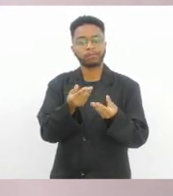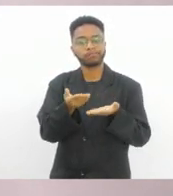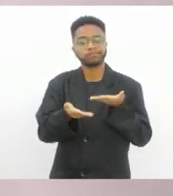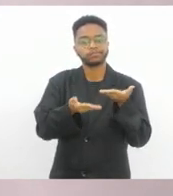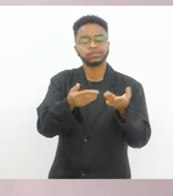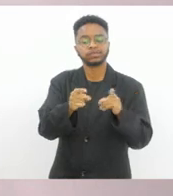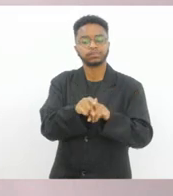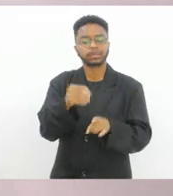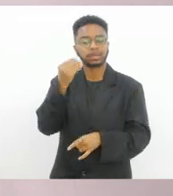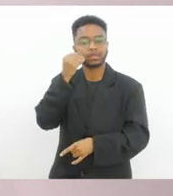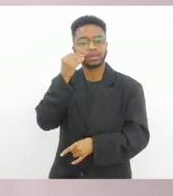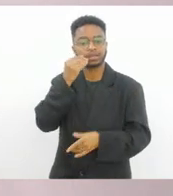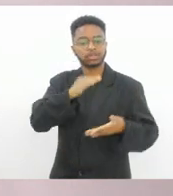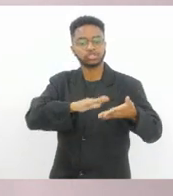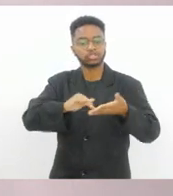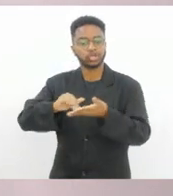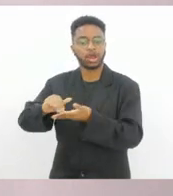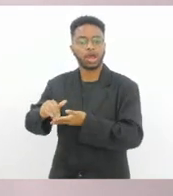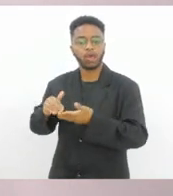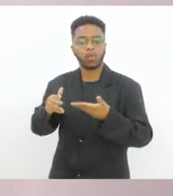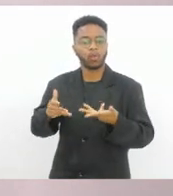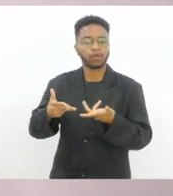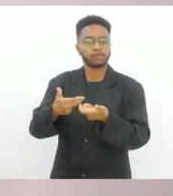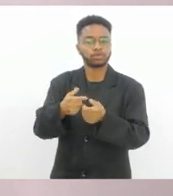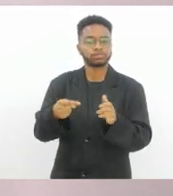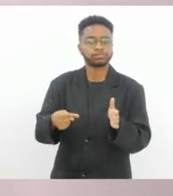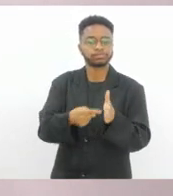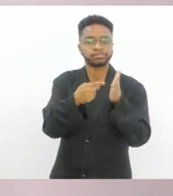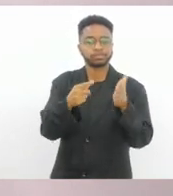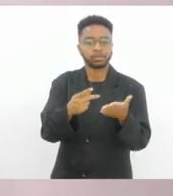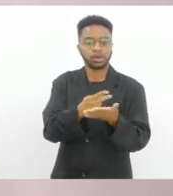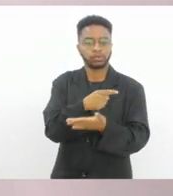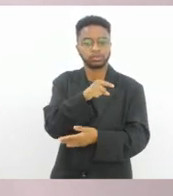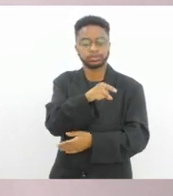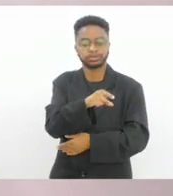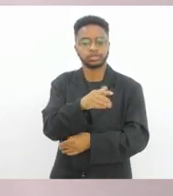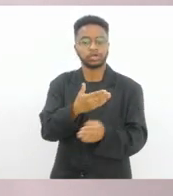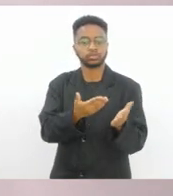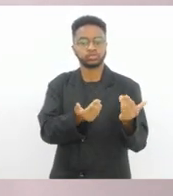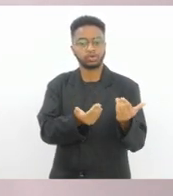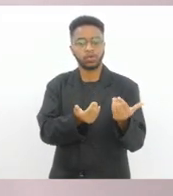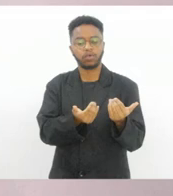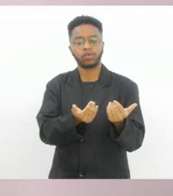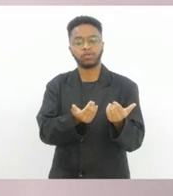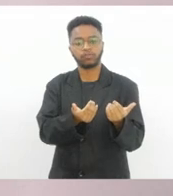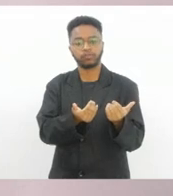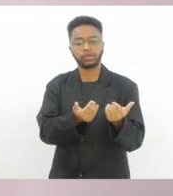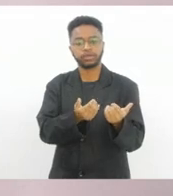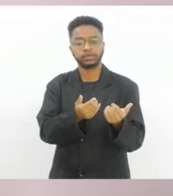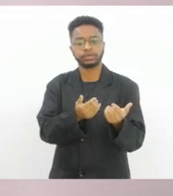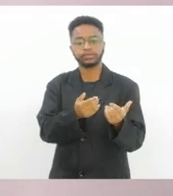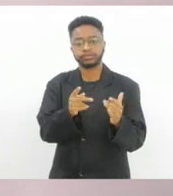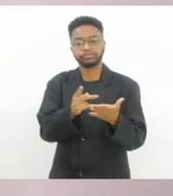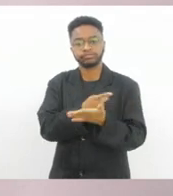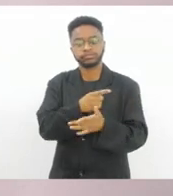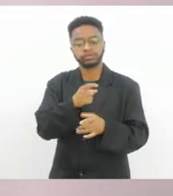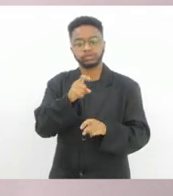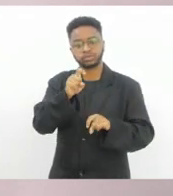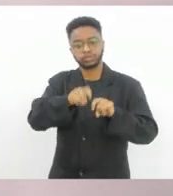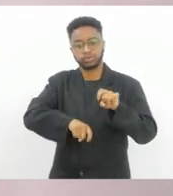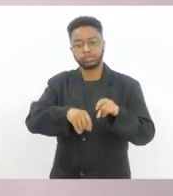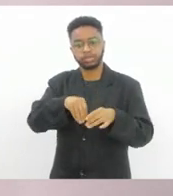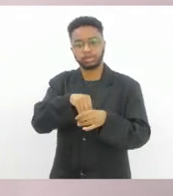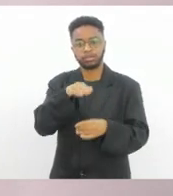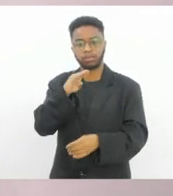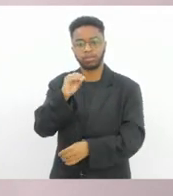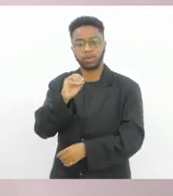de desqualificação da denúncia feita por uma das jovens que foi estuprada na boate. Importante